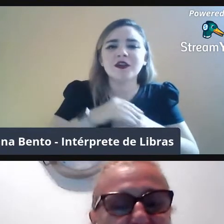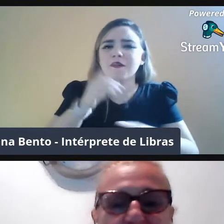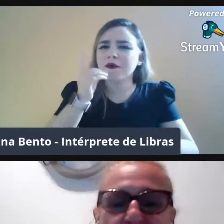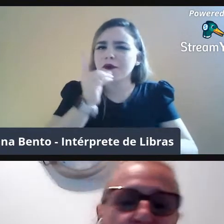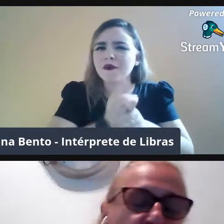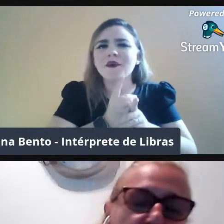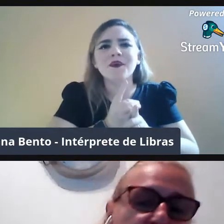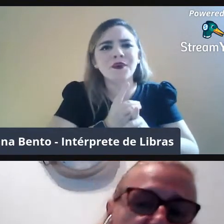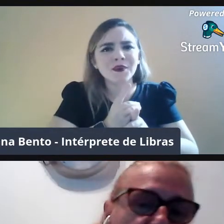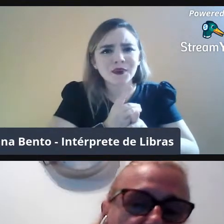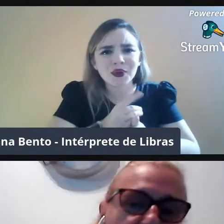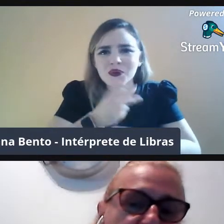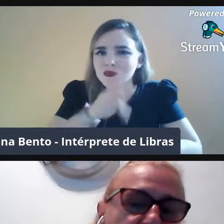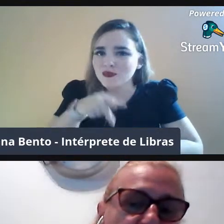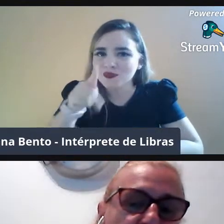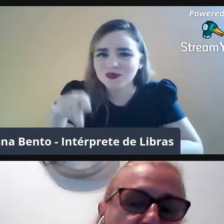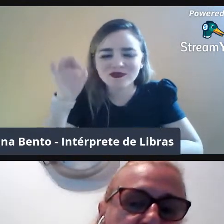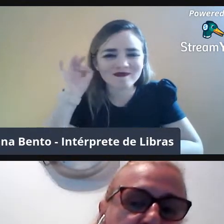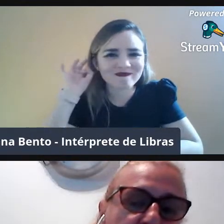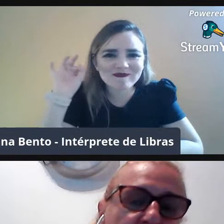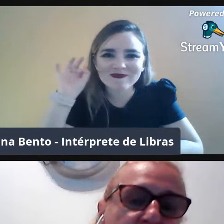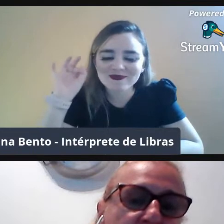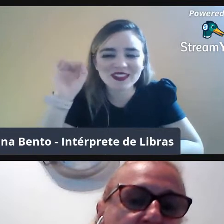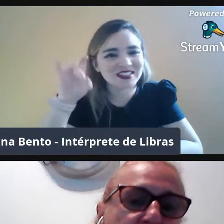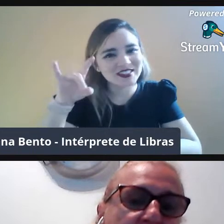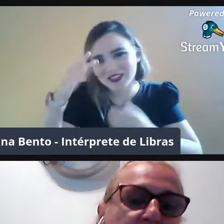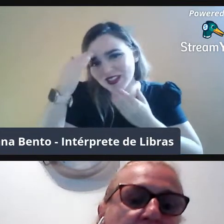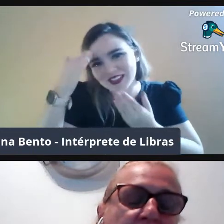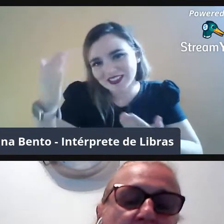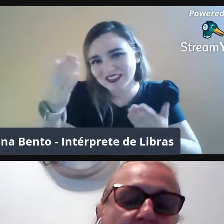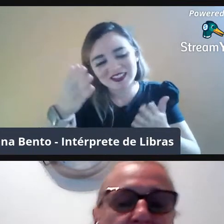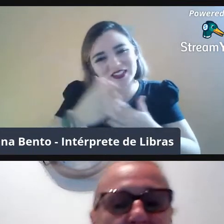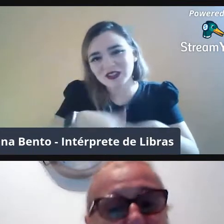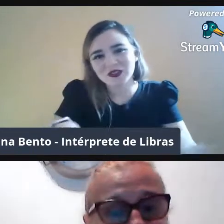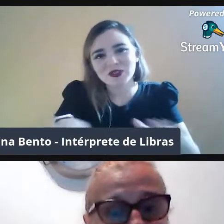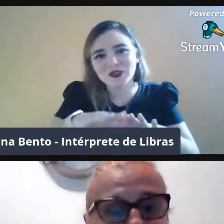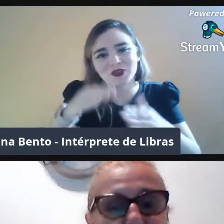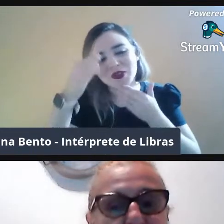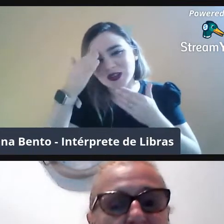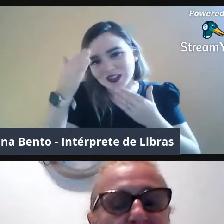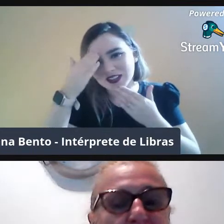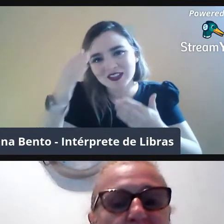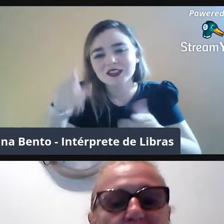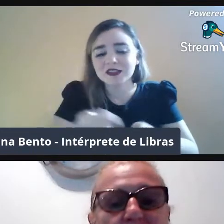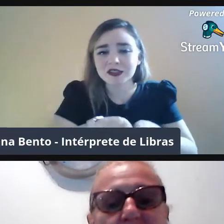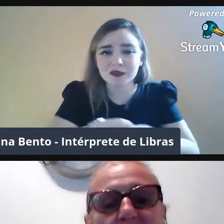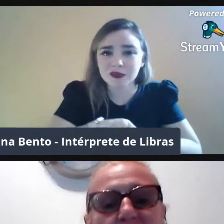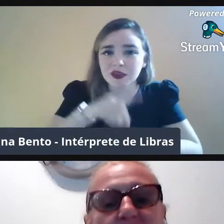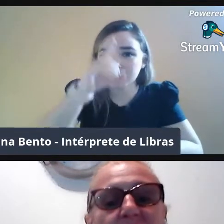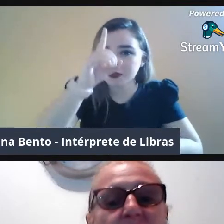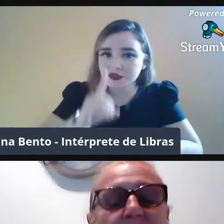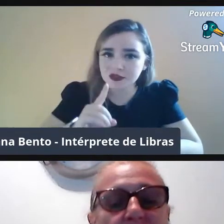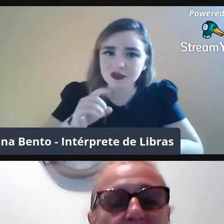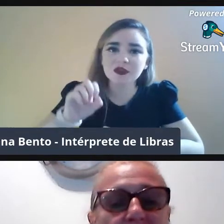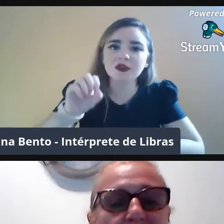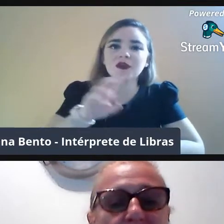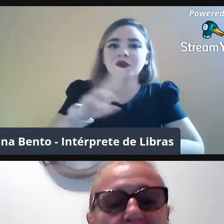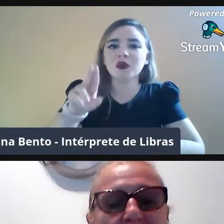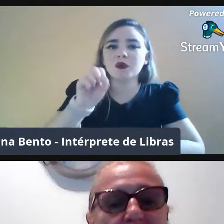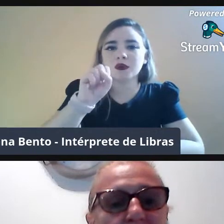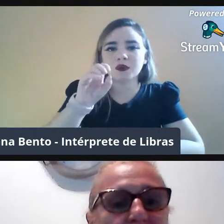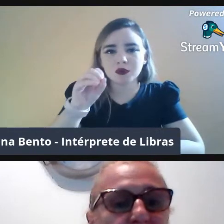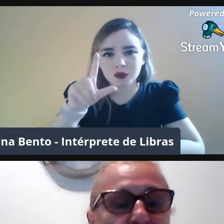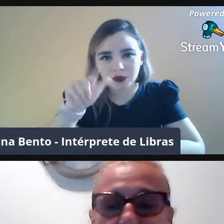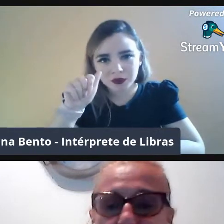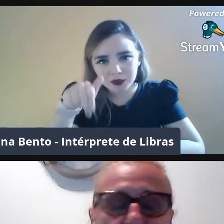tenho professores maravilhosos. Eu tenho só agradecer a todos eles, tá? Eu agradeço a direção da escola, o nome de Solange e de Cleide,